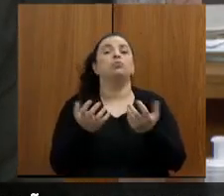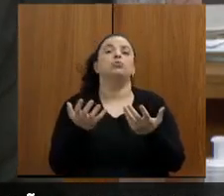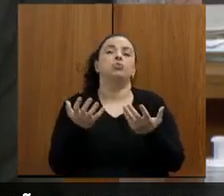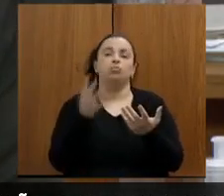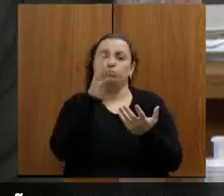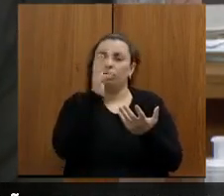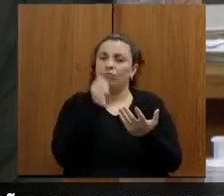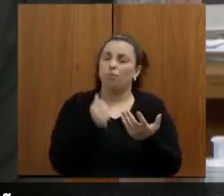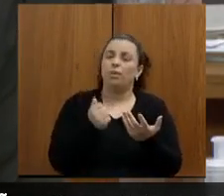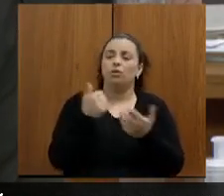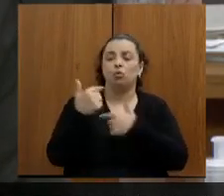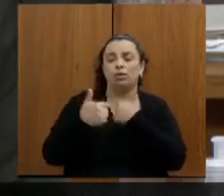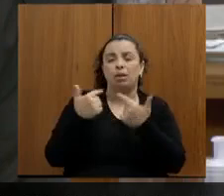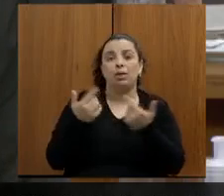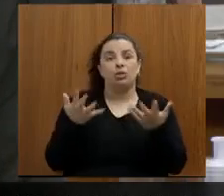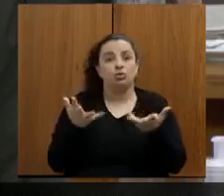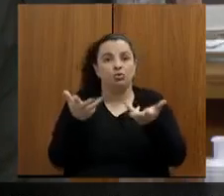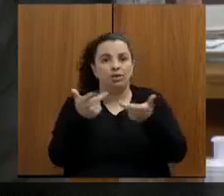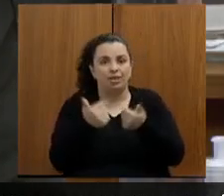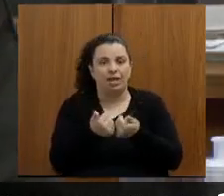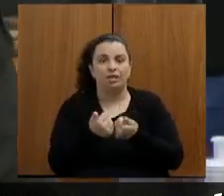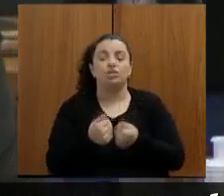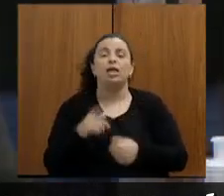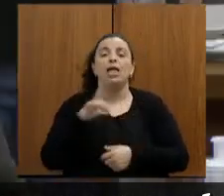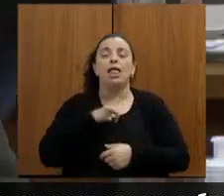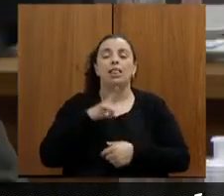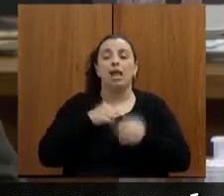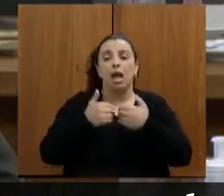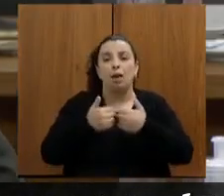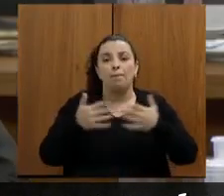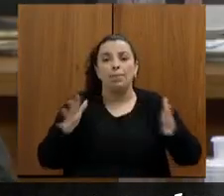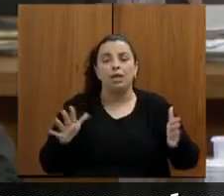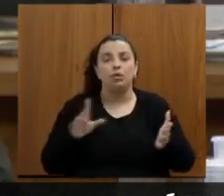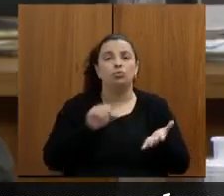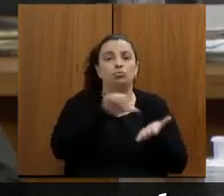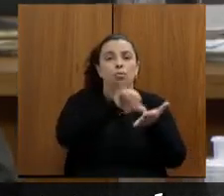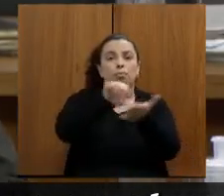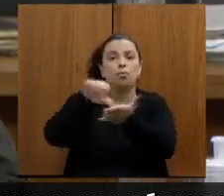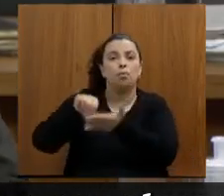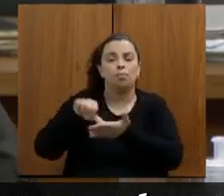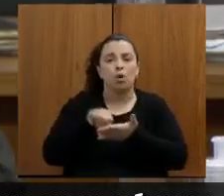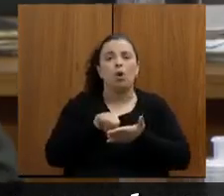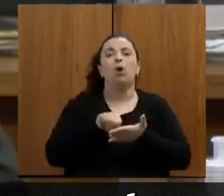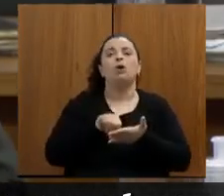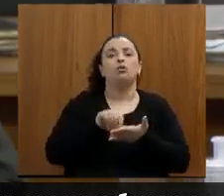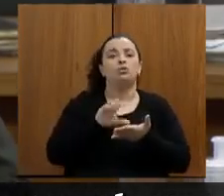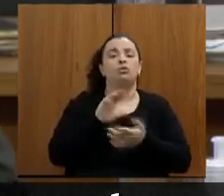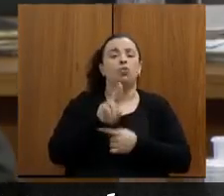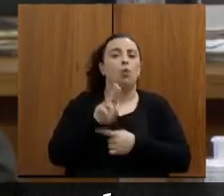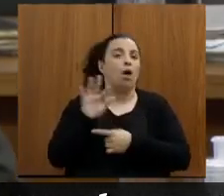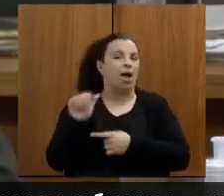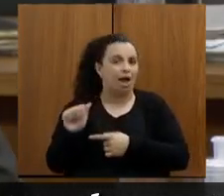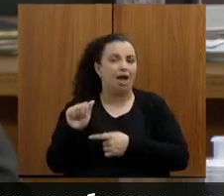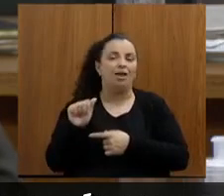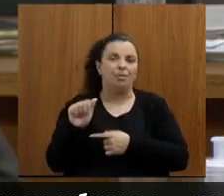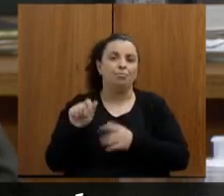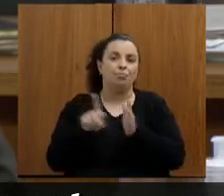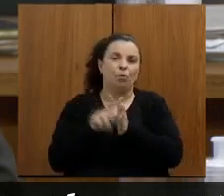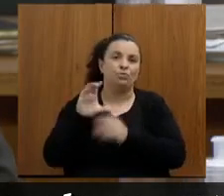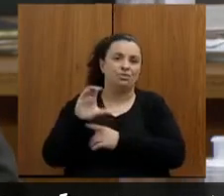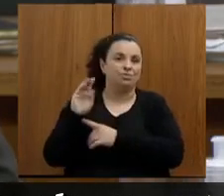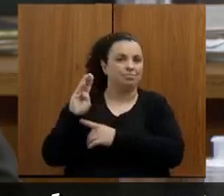de forma inédita a presença do Corpo de Bombeiros no estado de Minas Gerais a eles minha